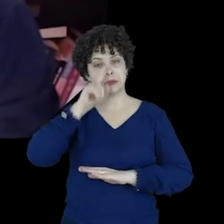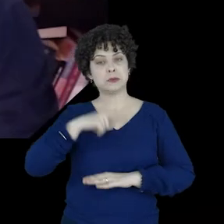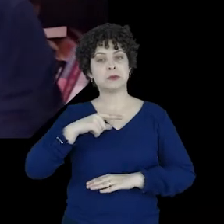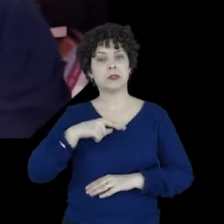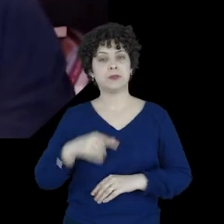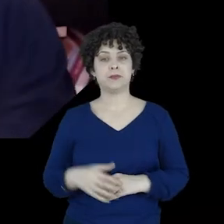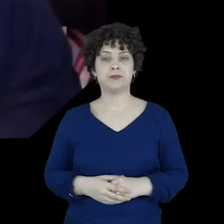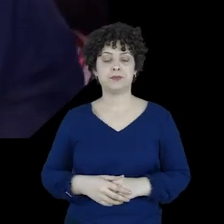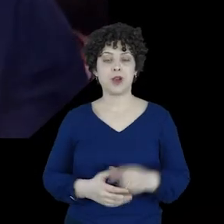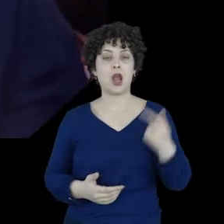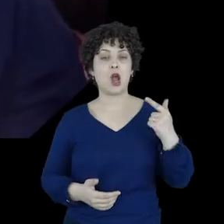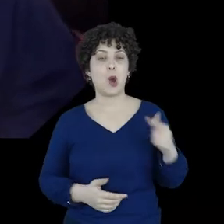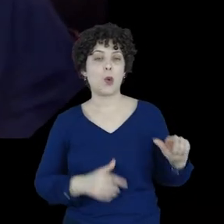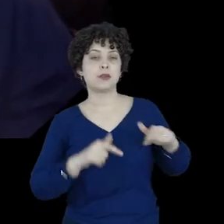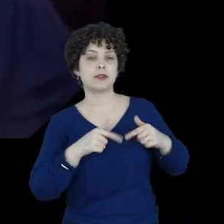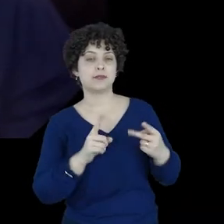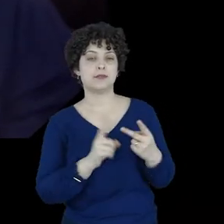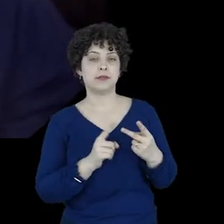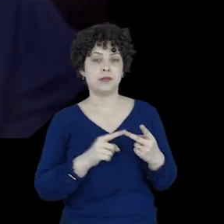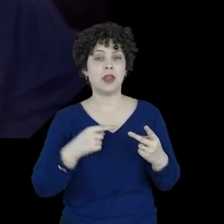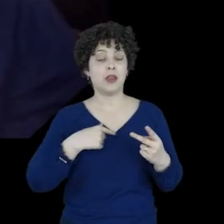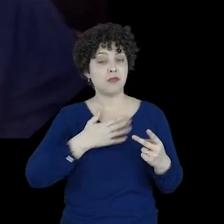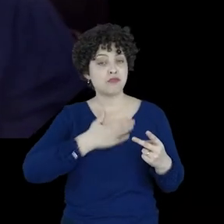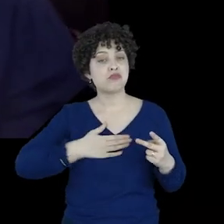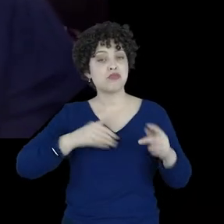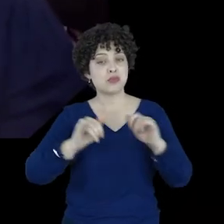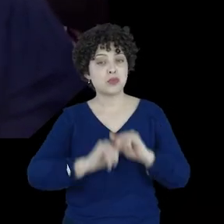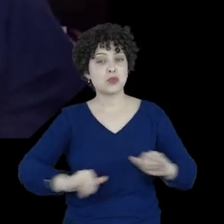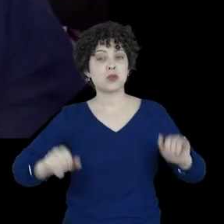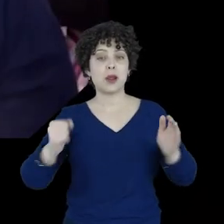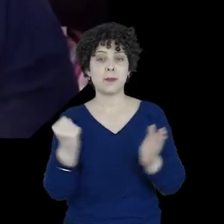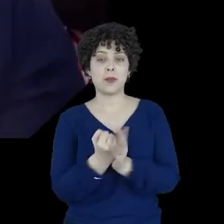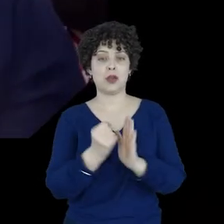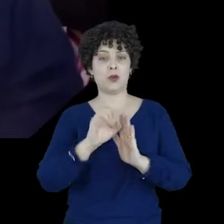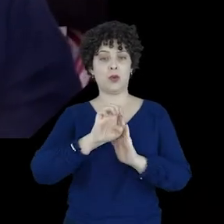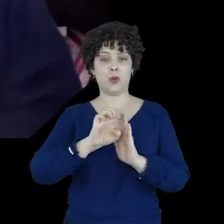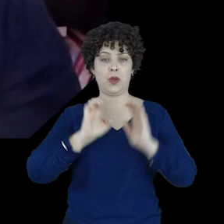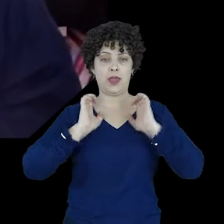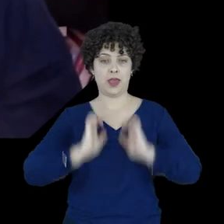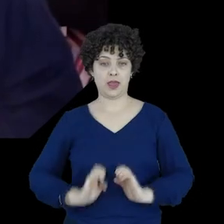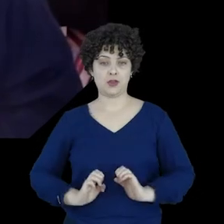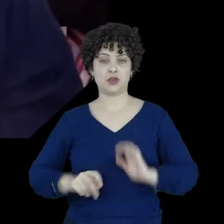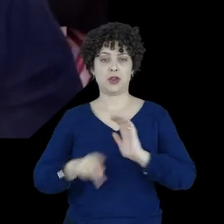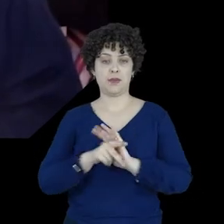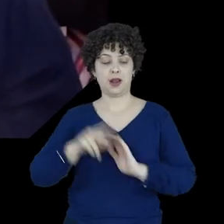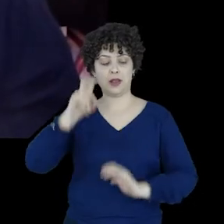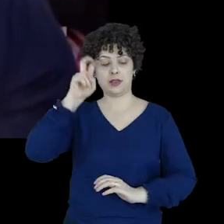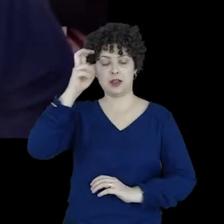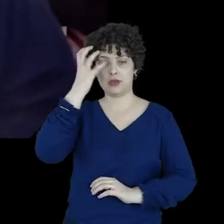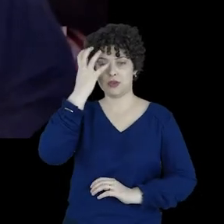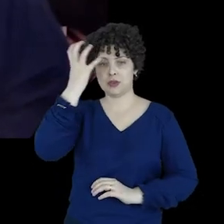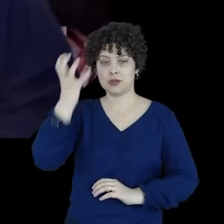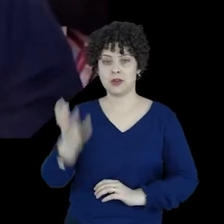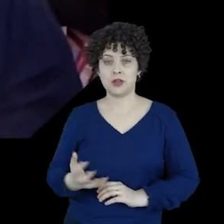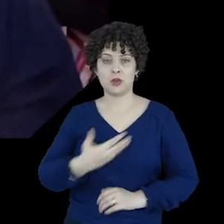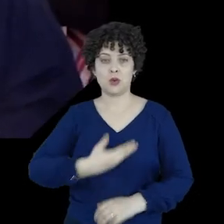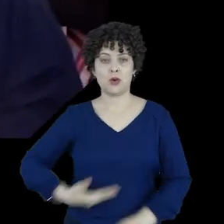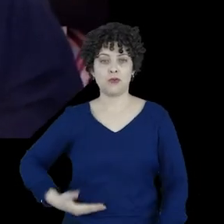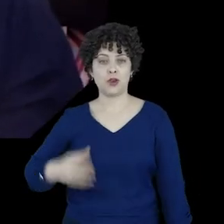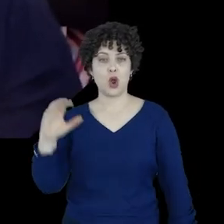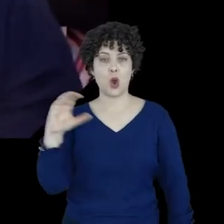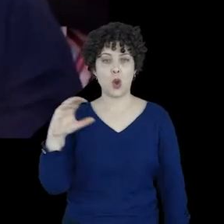A outra iniciativa que faço questão de mencionar é o Marco Ético para a Inteligência Artificial do governo